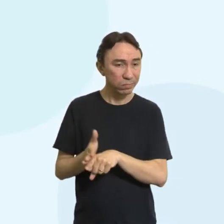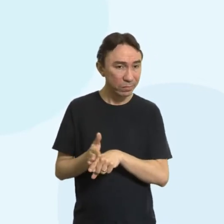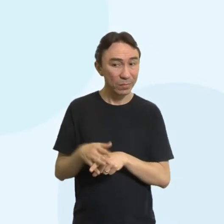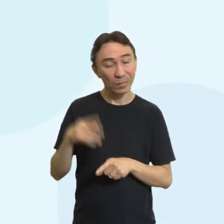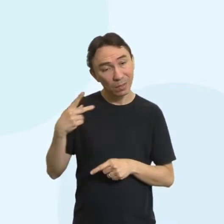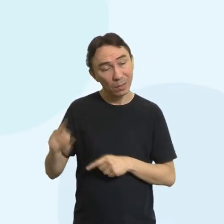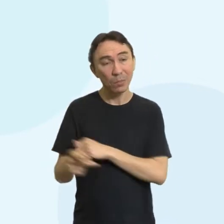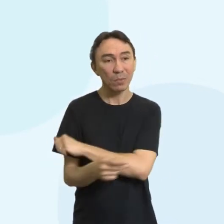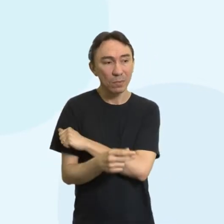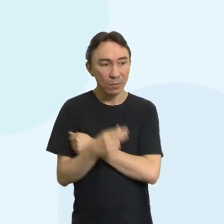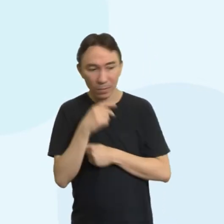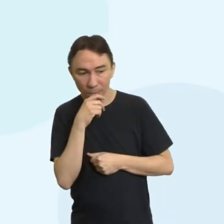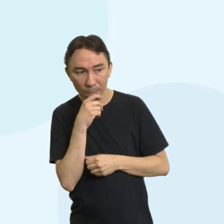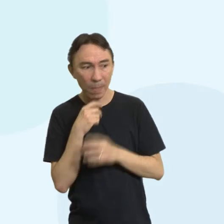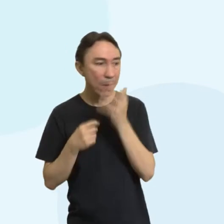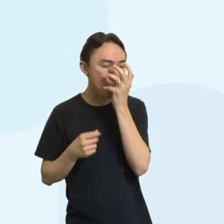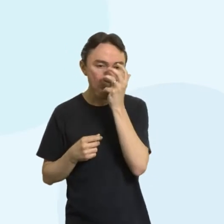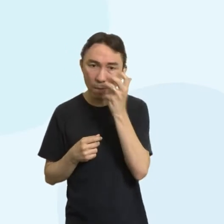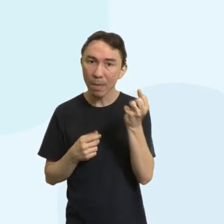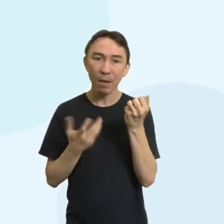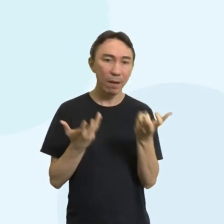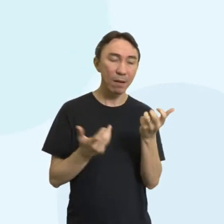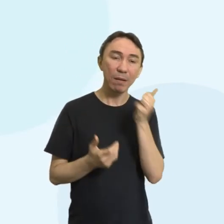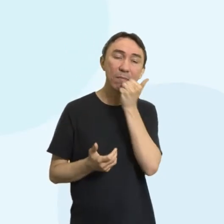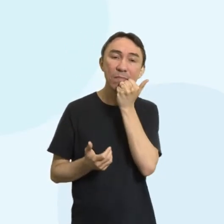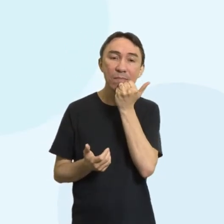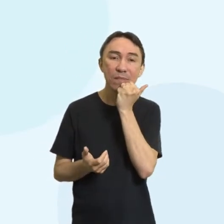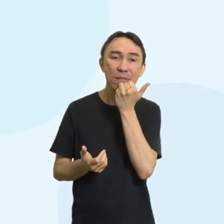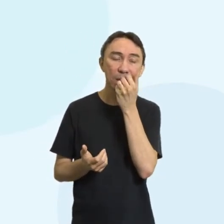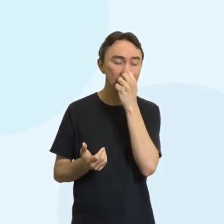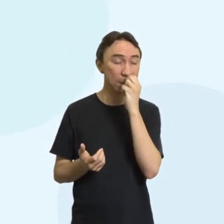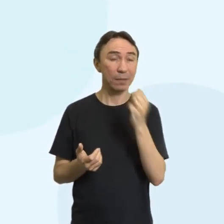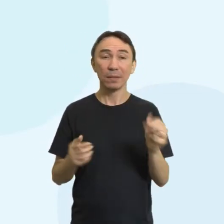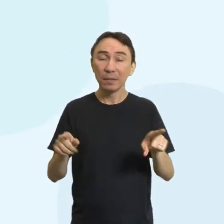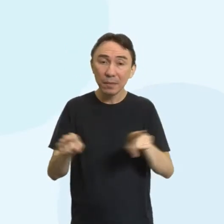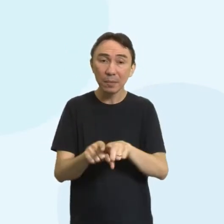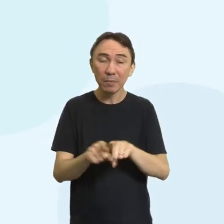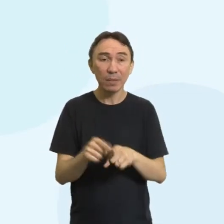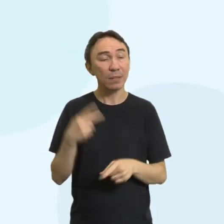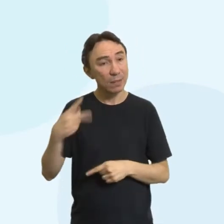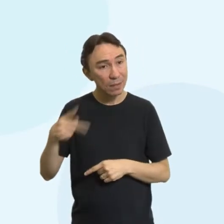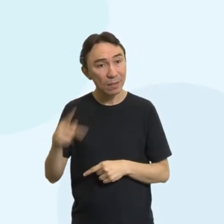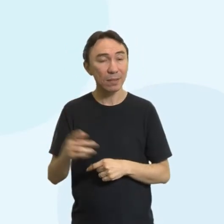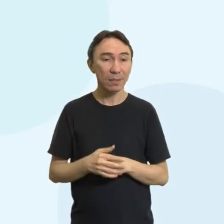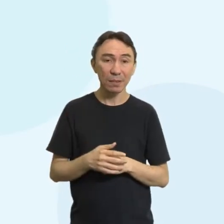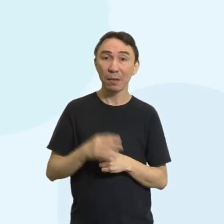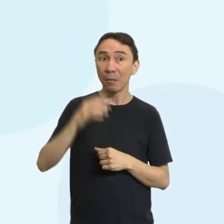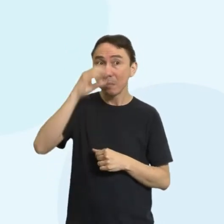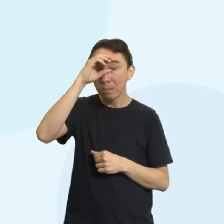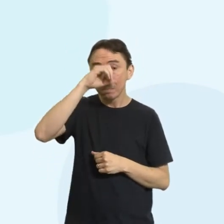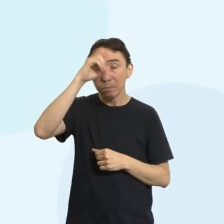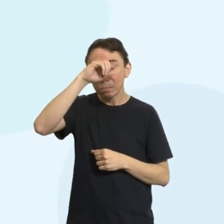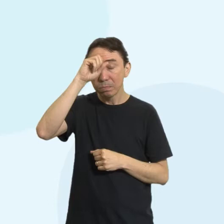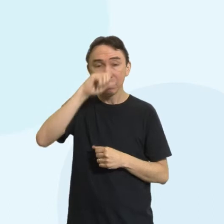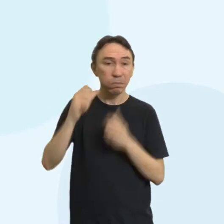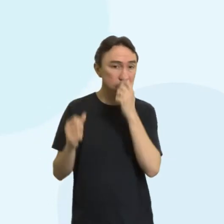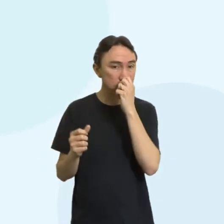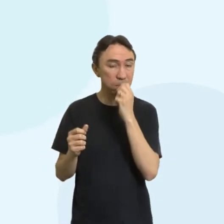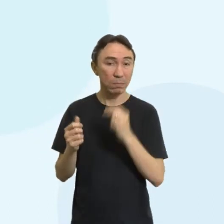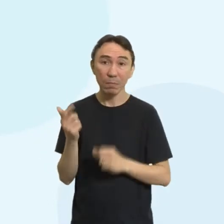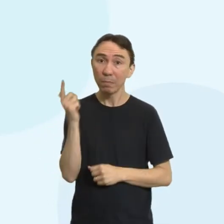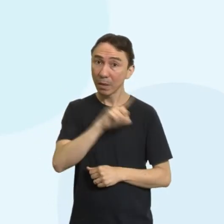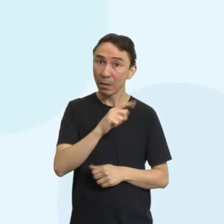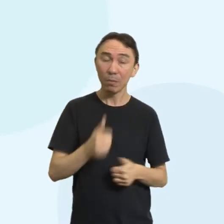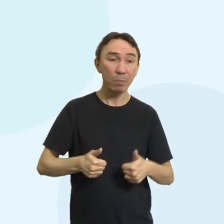pela ciência, como para garantir uma aprendizagem significativa. Quando a gente mostra para eles na prática,